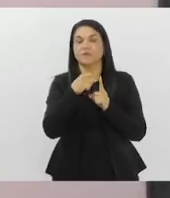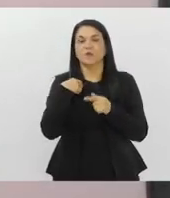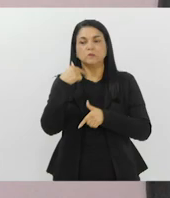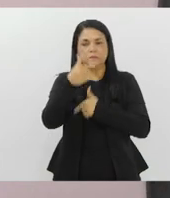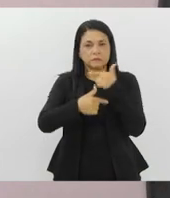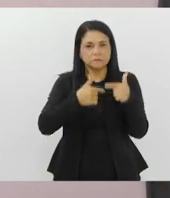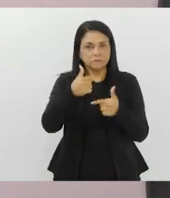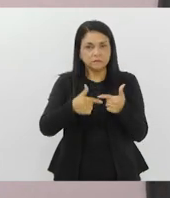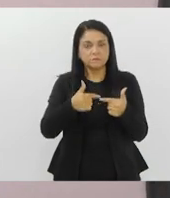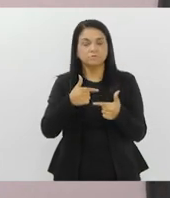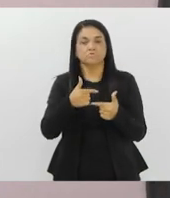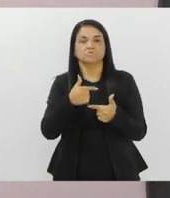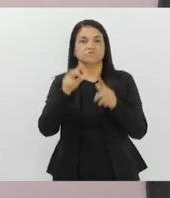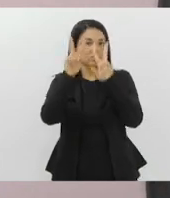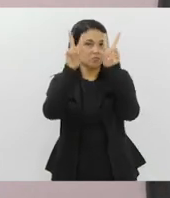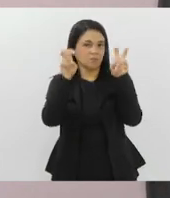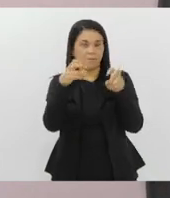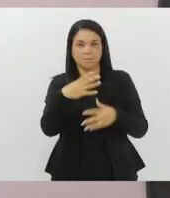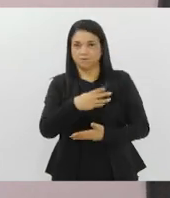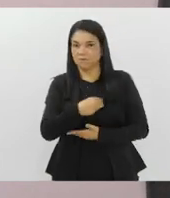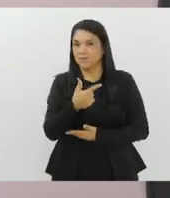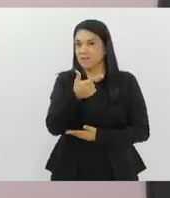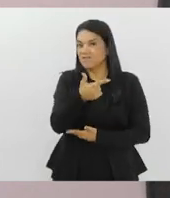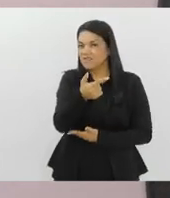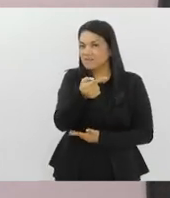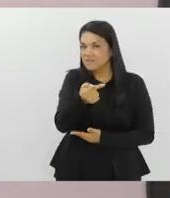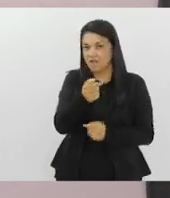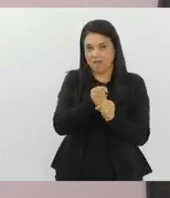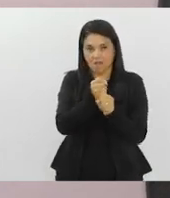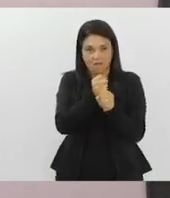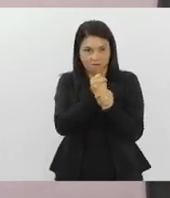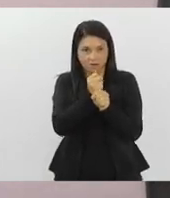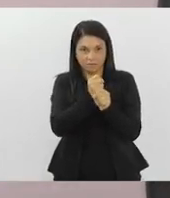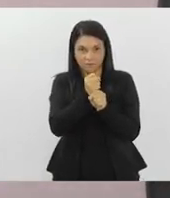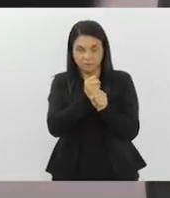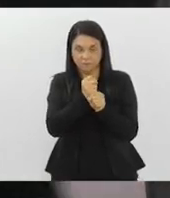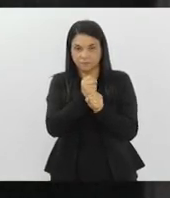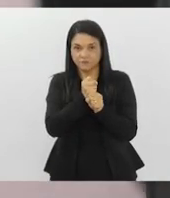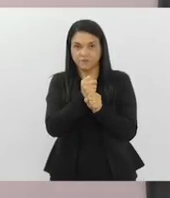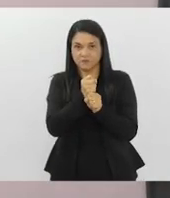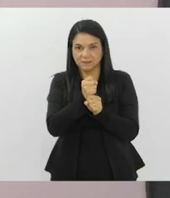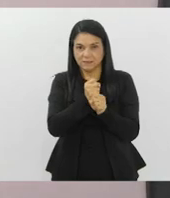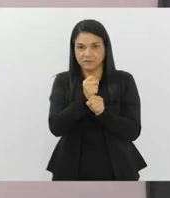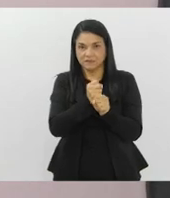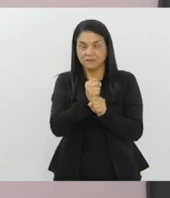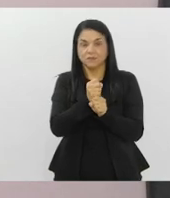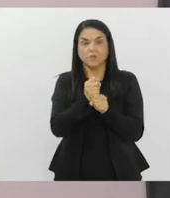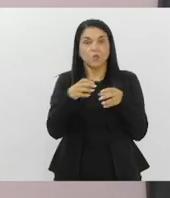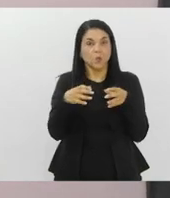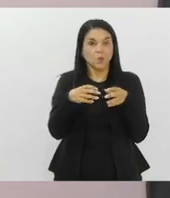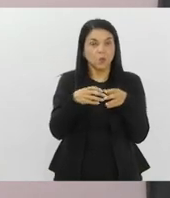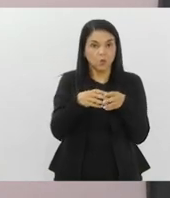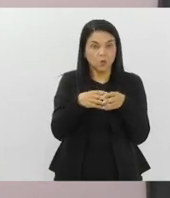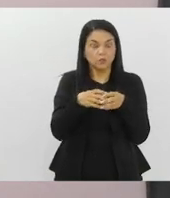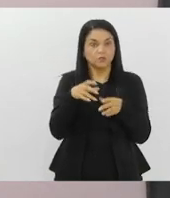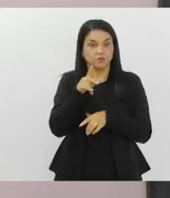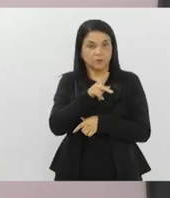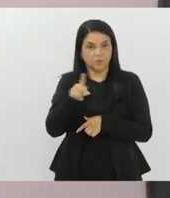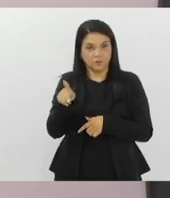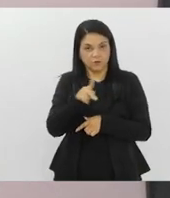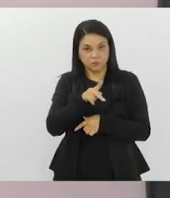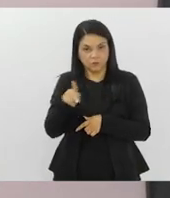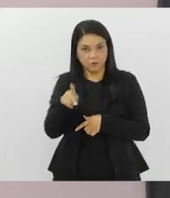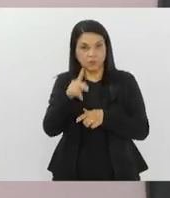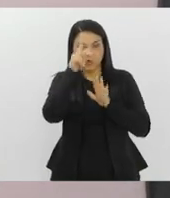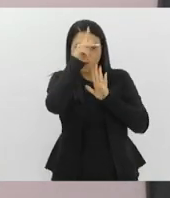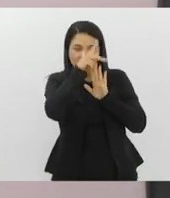tenho trabalhado com a amamentação há mais ou menos 27 anos. E, como docente, eu trabalho com